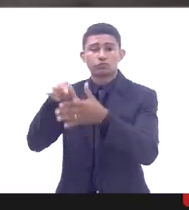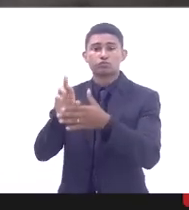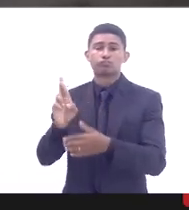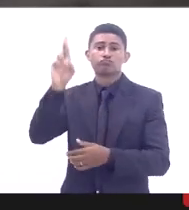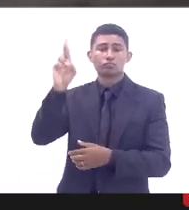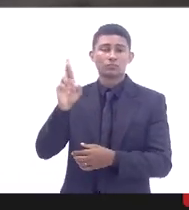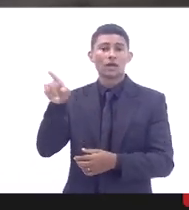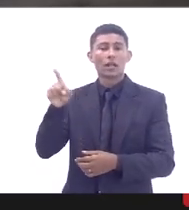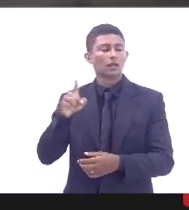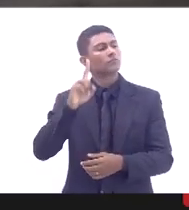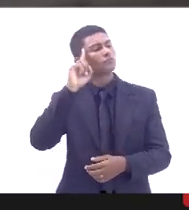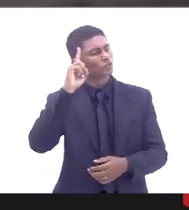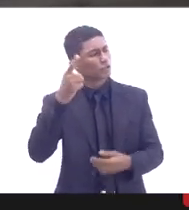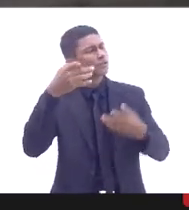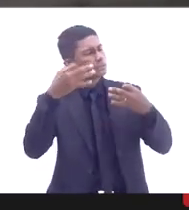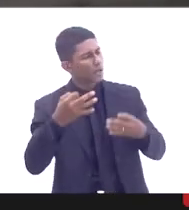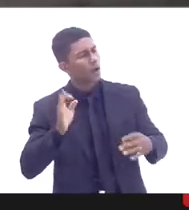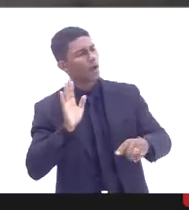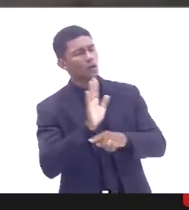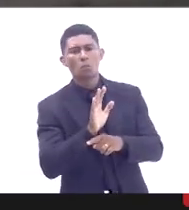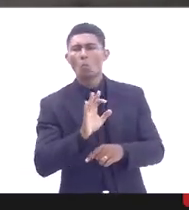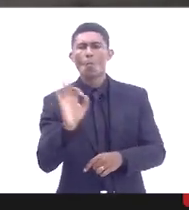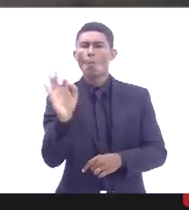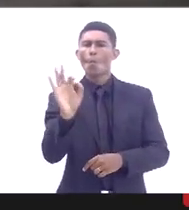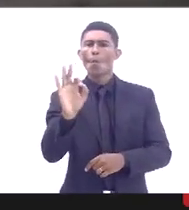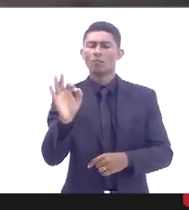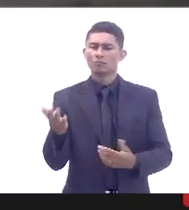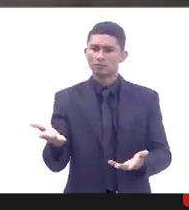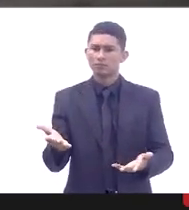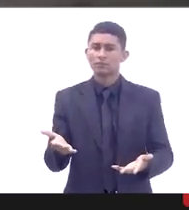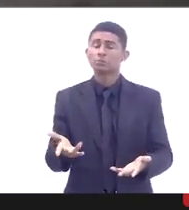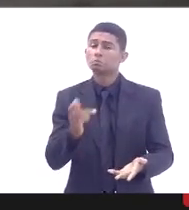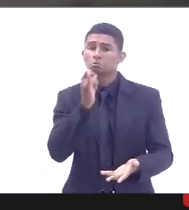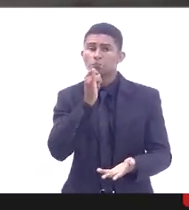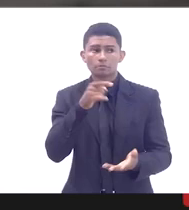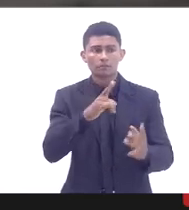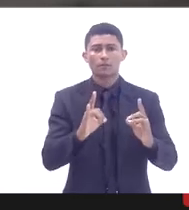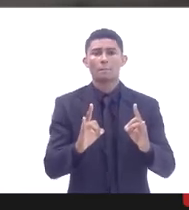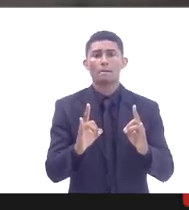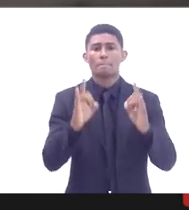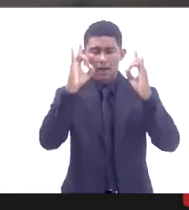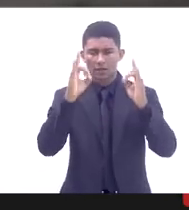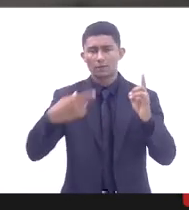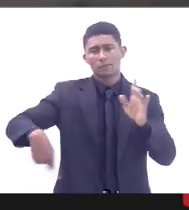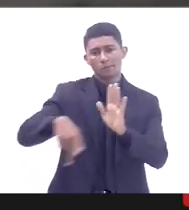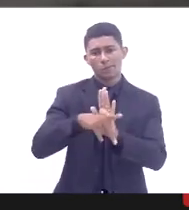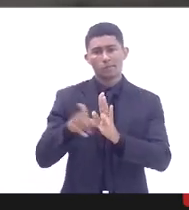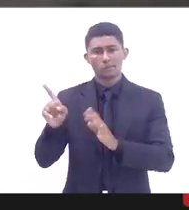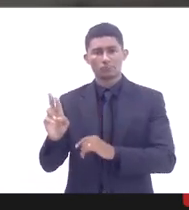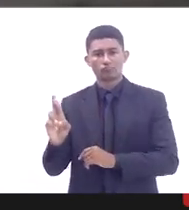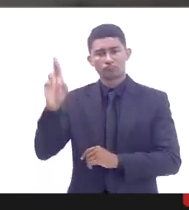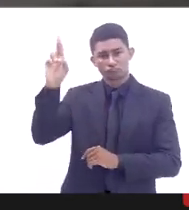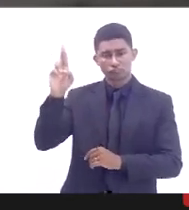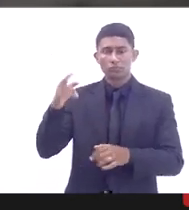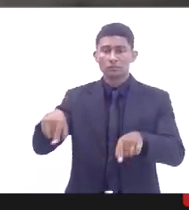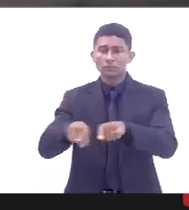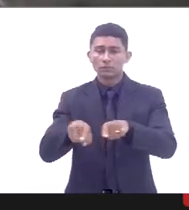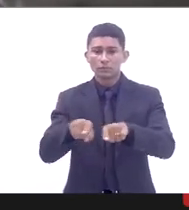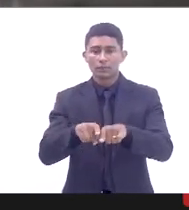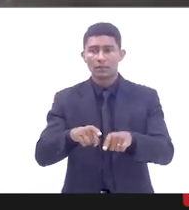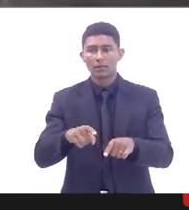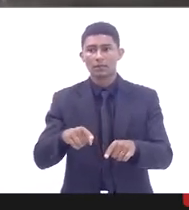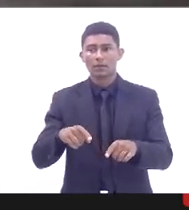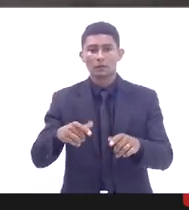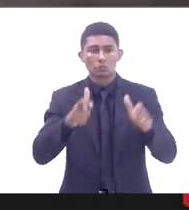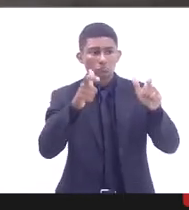data até o momento para solucionar o problema sem ti as pazes com o próprio prédio da Reitoria e o bandejao também ficaram sem ruim mas